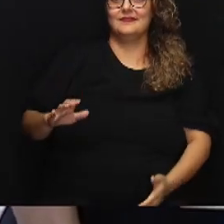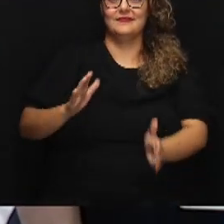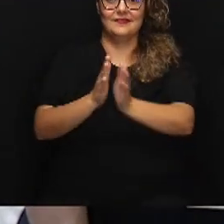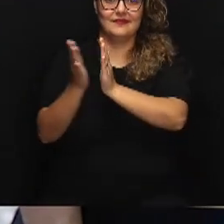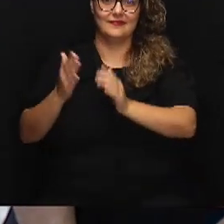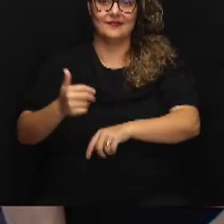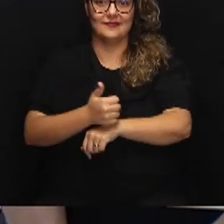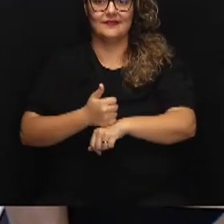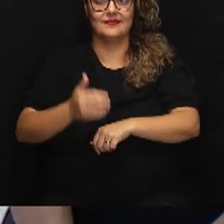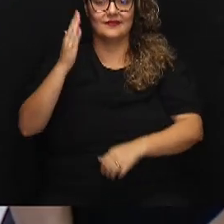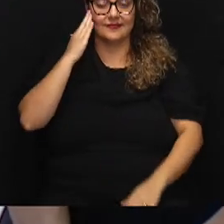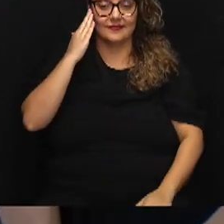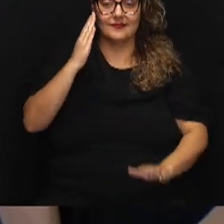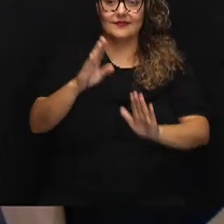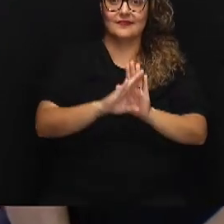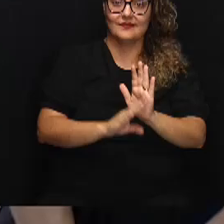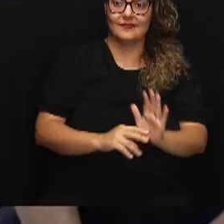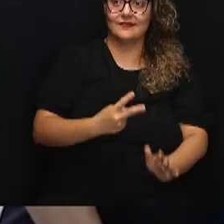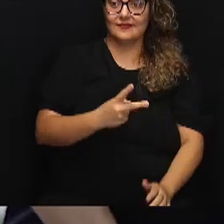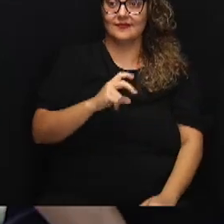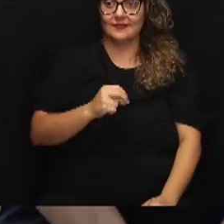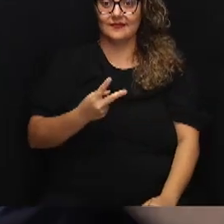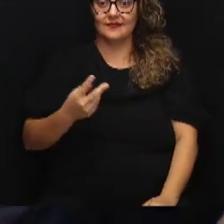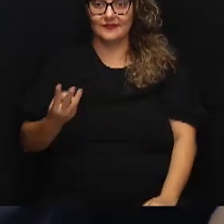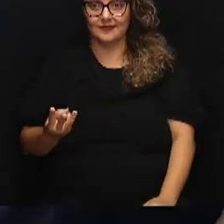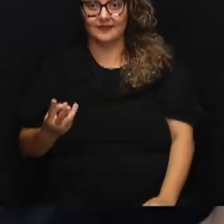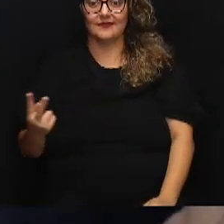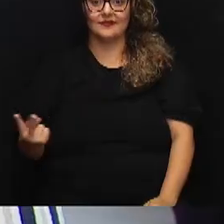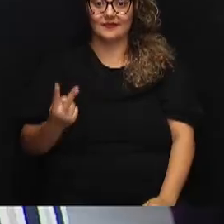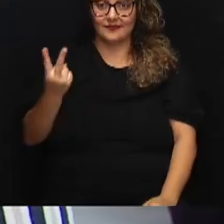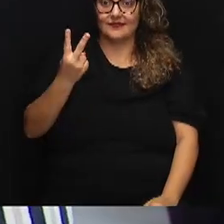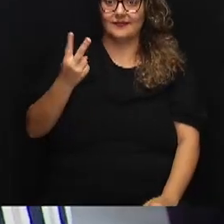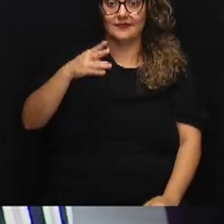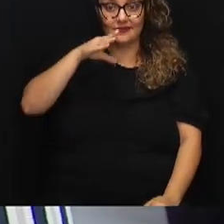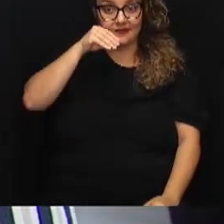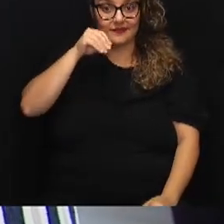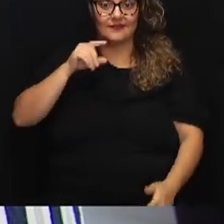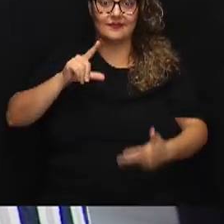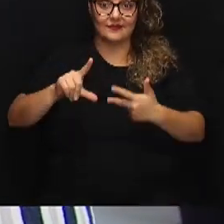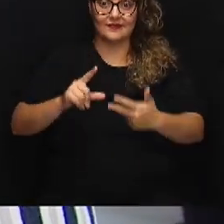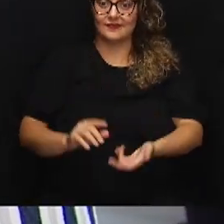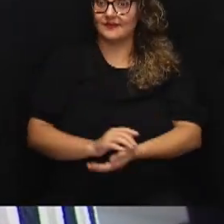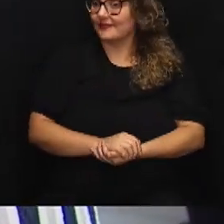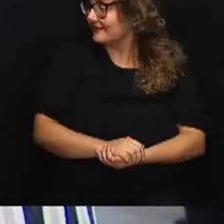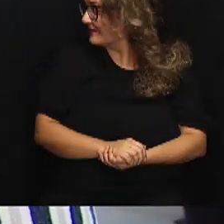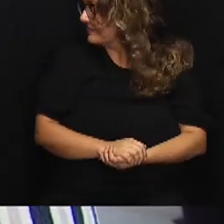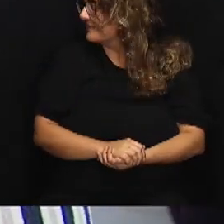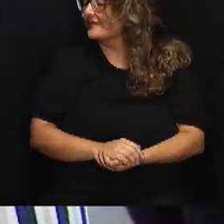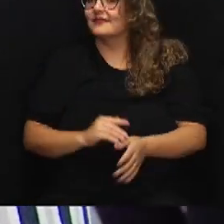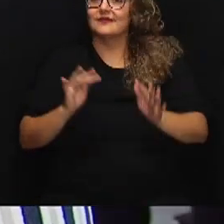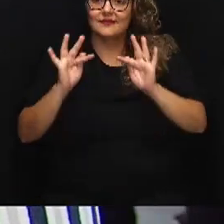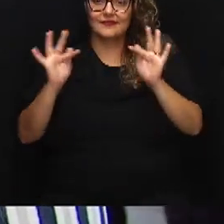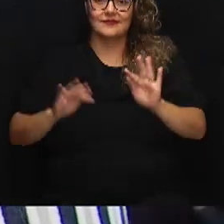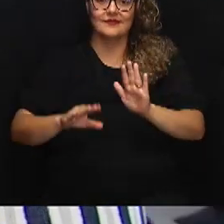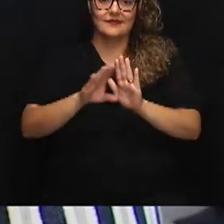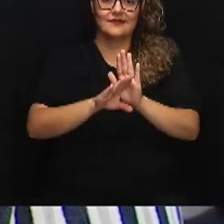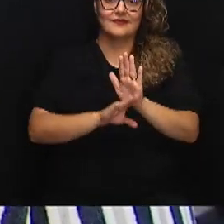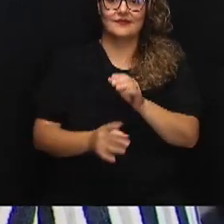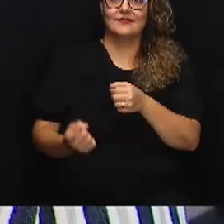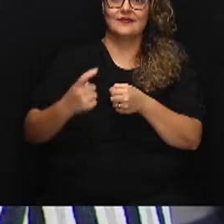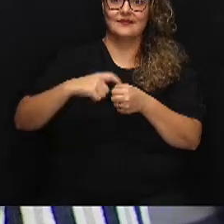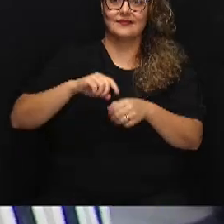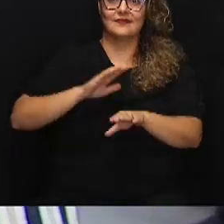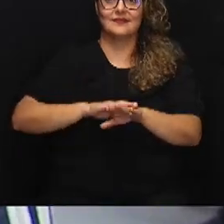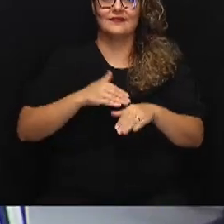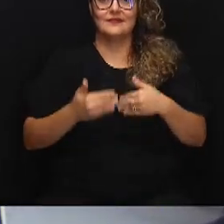que o programa, que existe desde 2023, valoriza os funcionários do Legislativo. Fiquei muito feliz quando esse programa voltou a